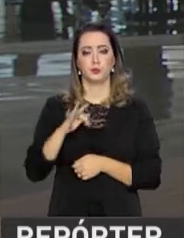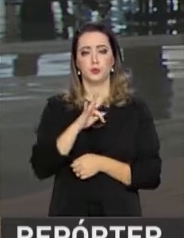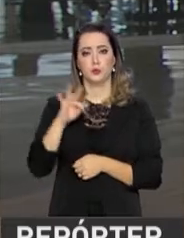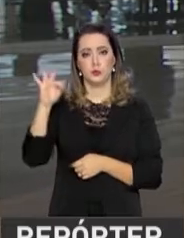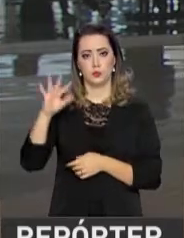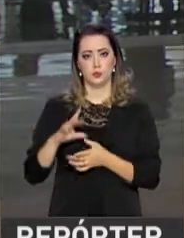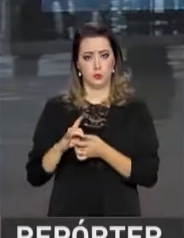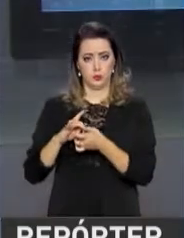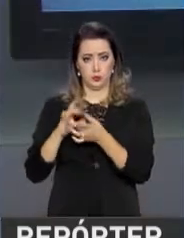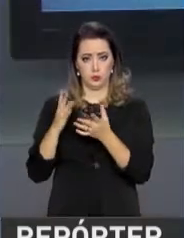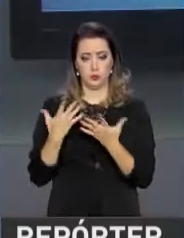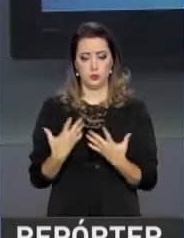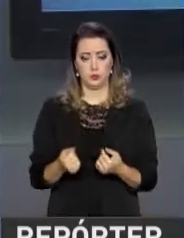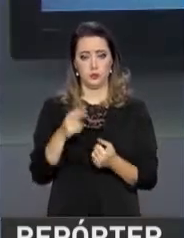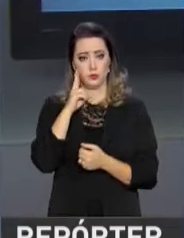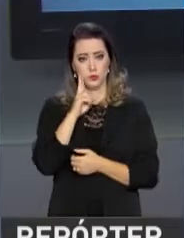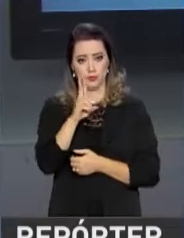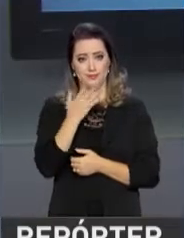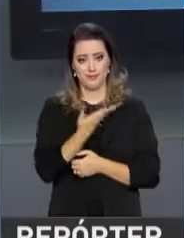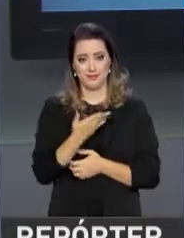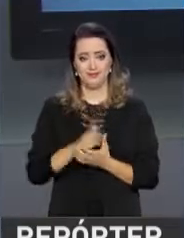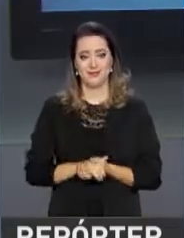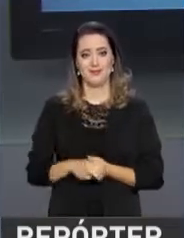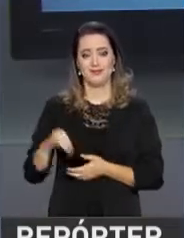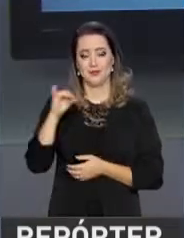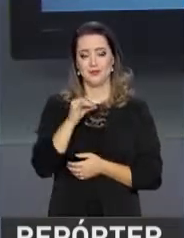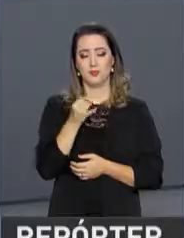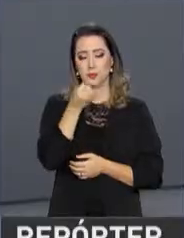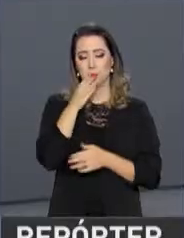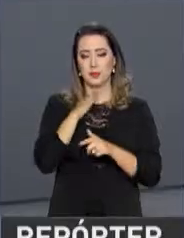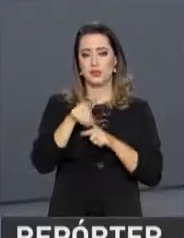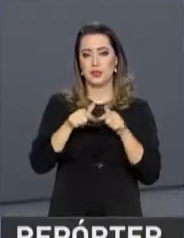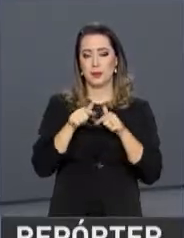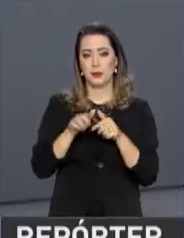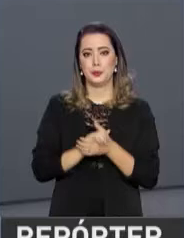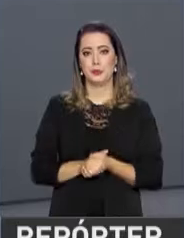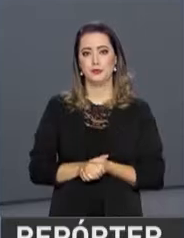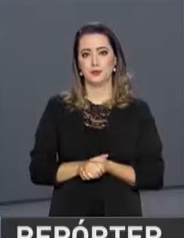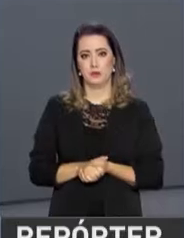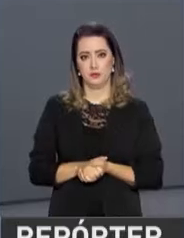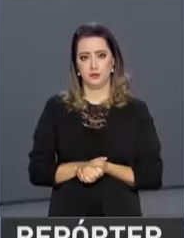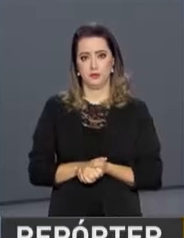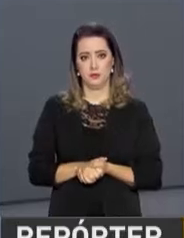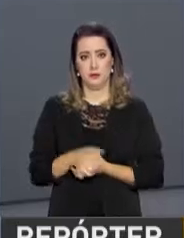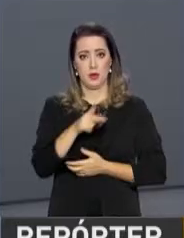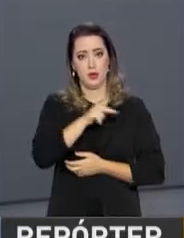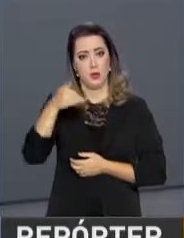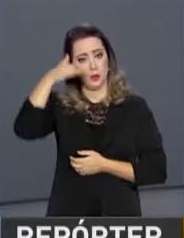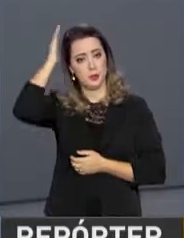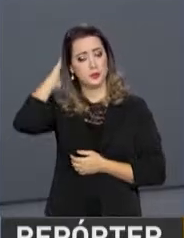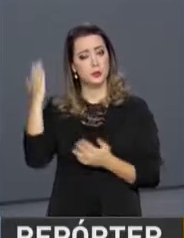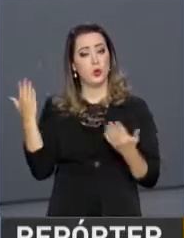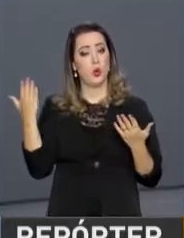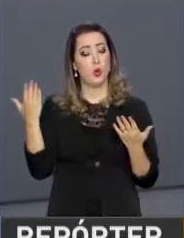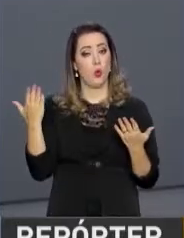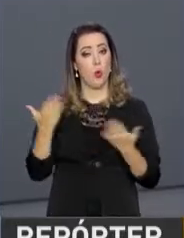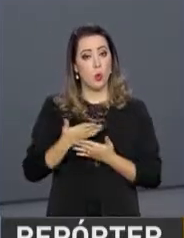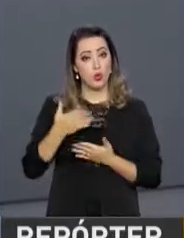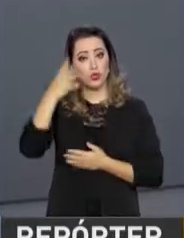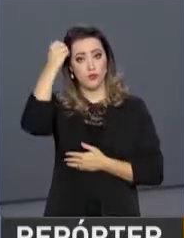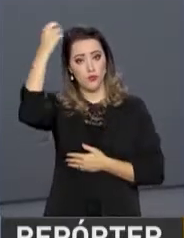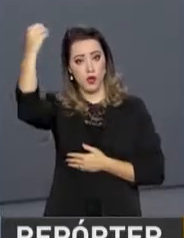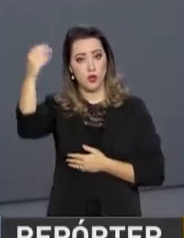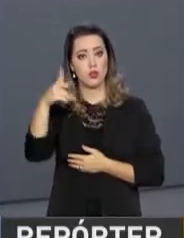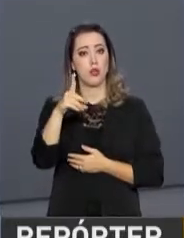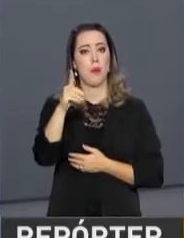federal. Eu volto com você, Carol. Bom trabalho para você aí, Mara. E o presidente Michel Temer vai hoje para Davos, na Suíça,